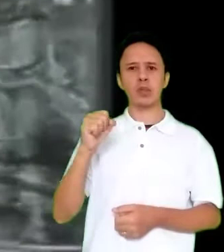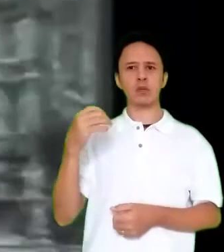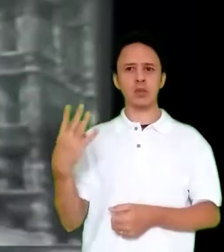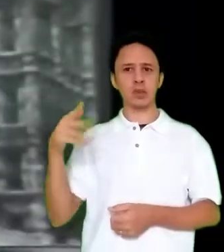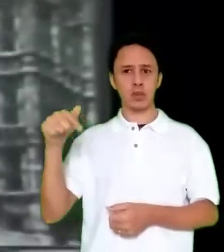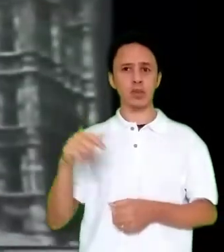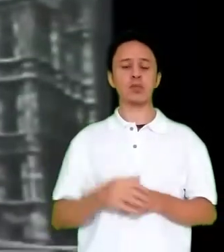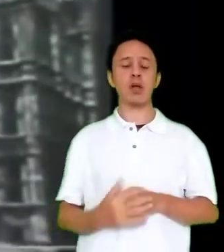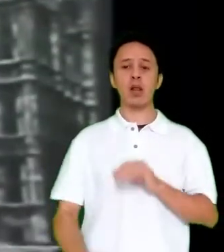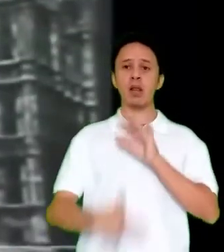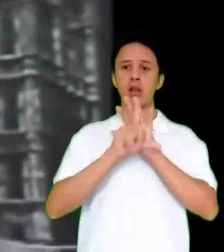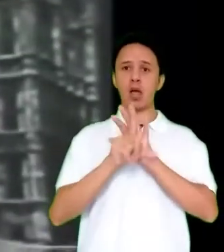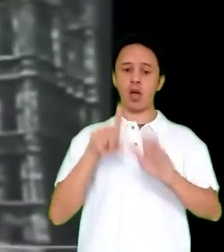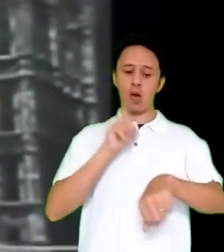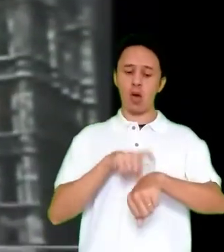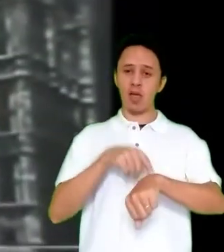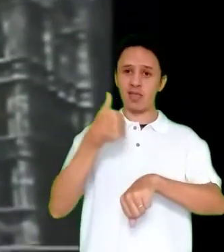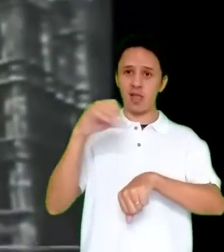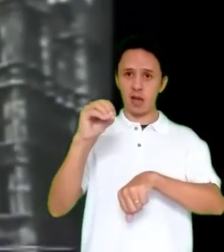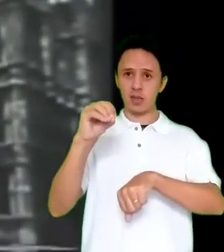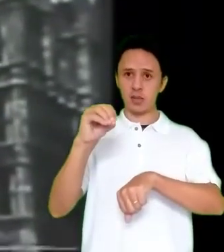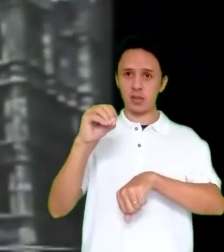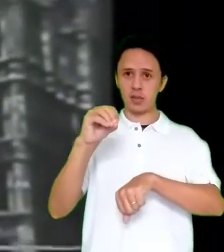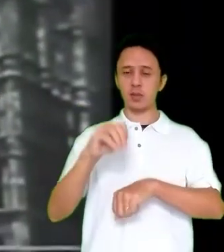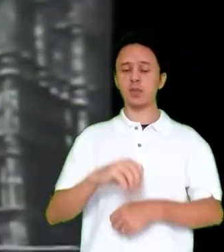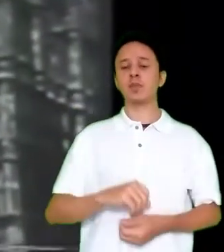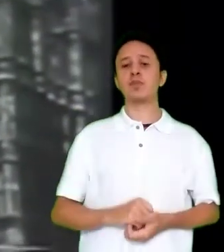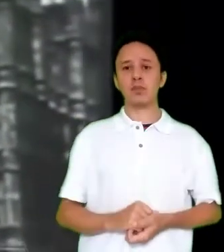Em 1847, a Lei das 10 Horas.